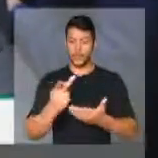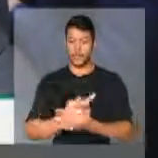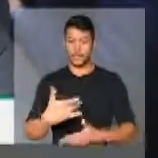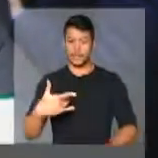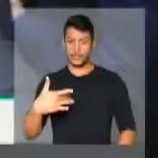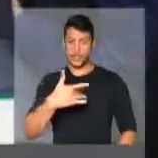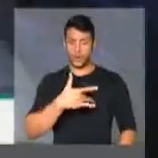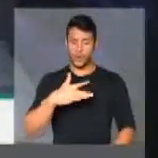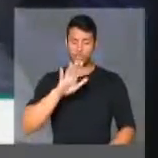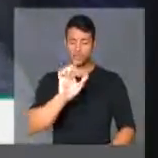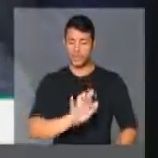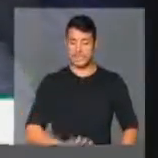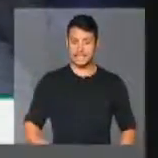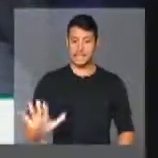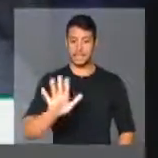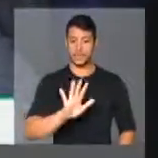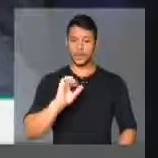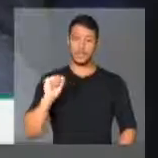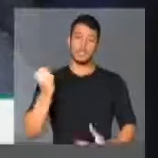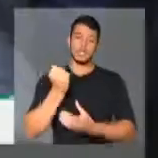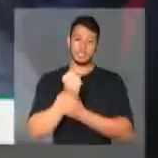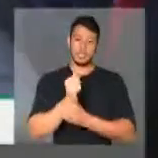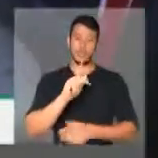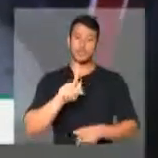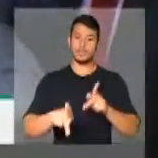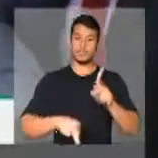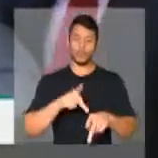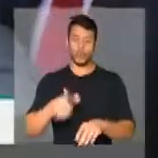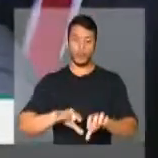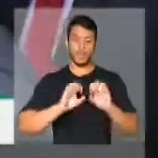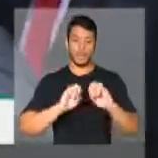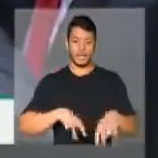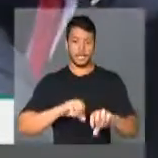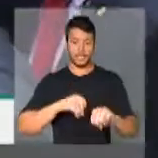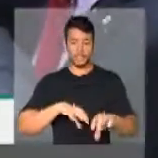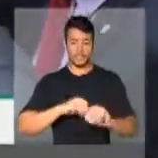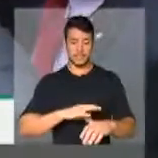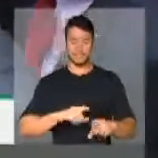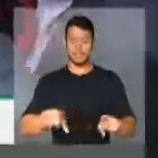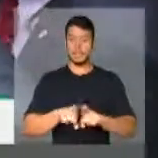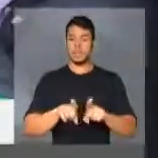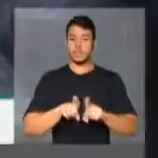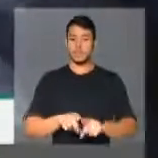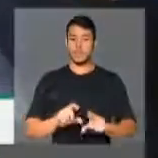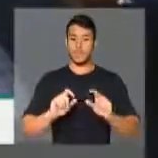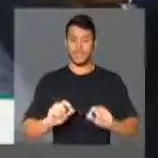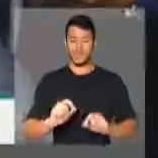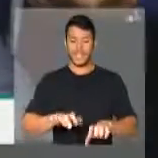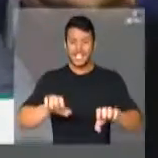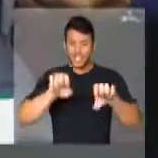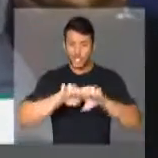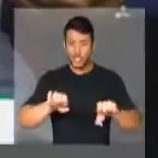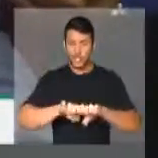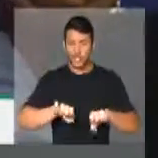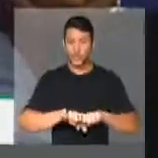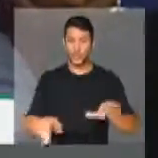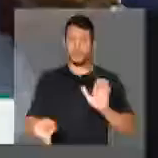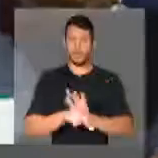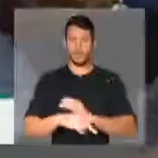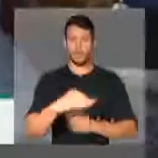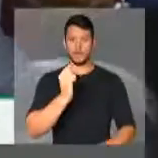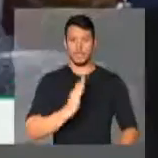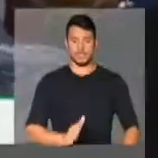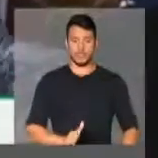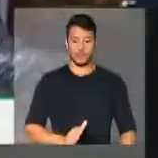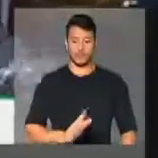em todo o Brasil, da segurança pública, da educação e também da própria infraestrutura.